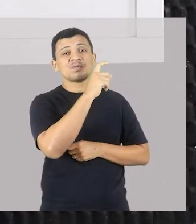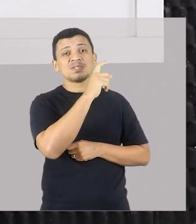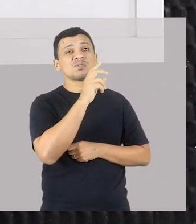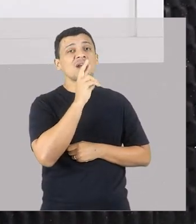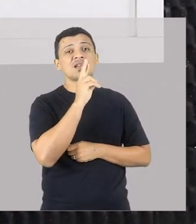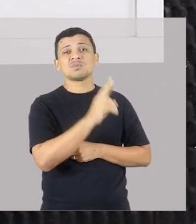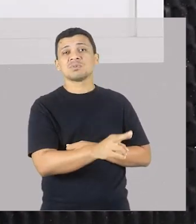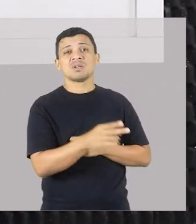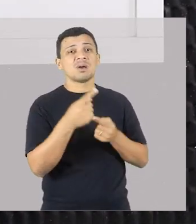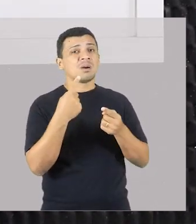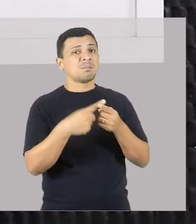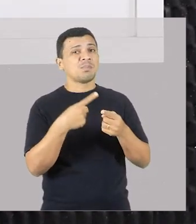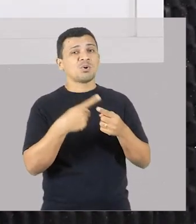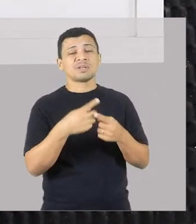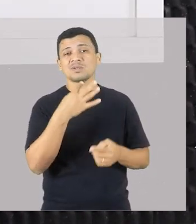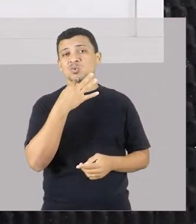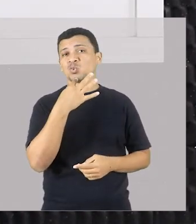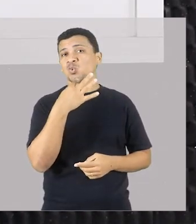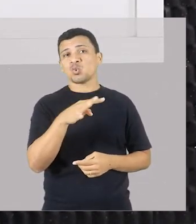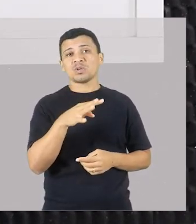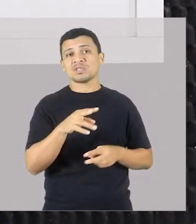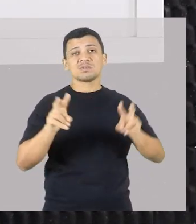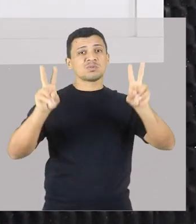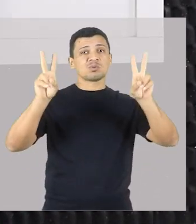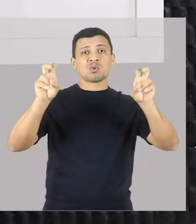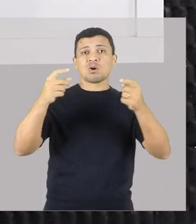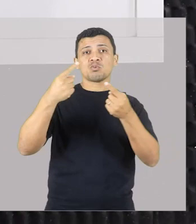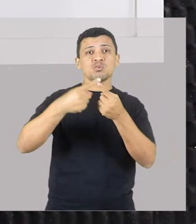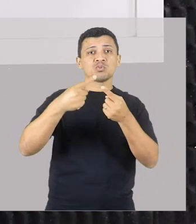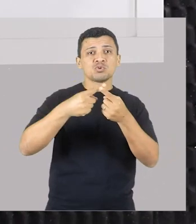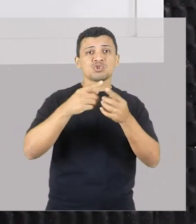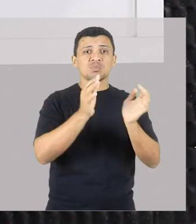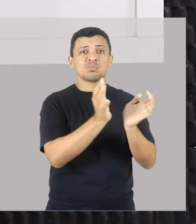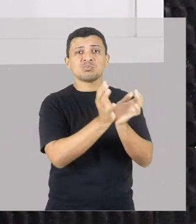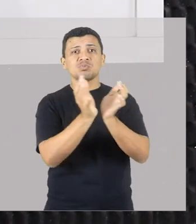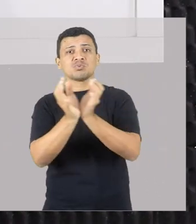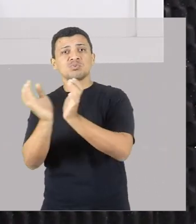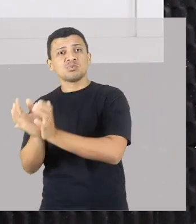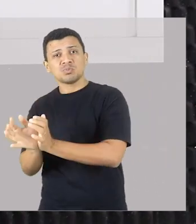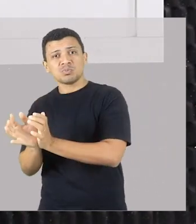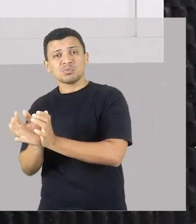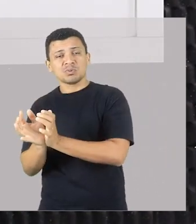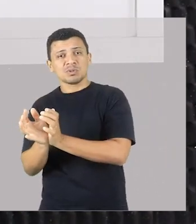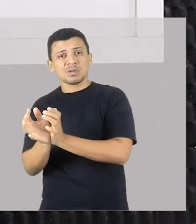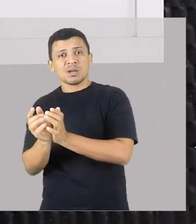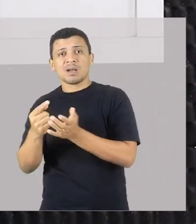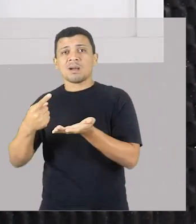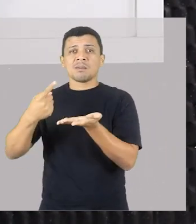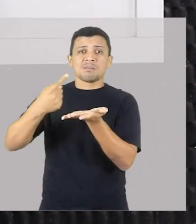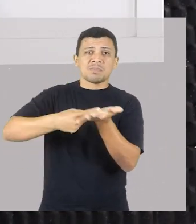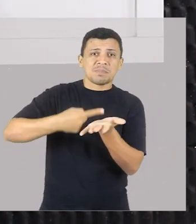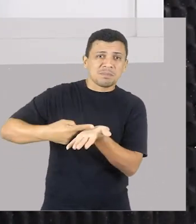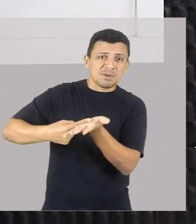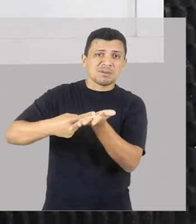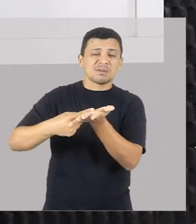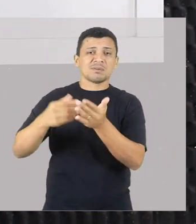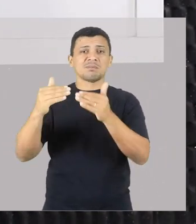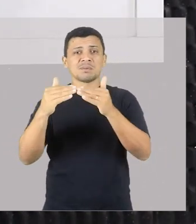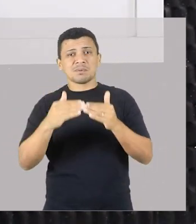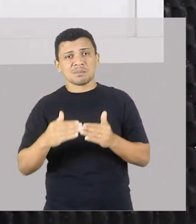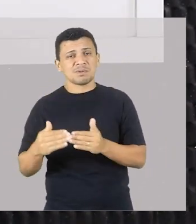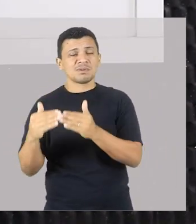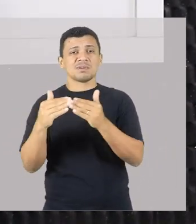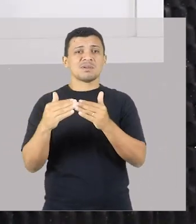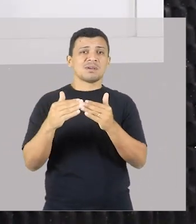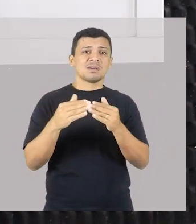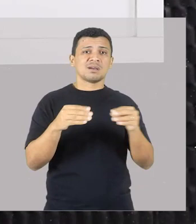ele não reconhece quando é um problema que envolve permutação, quando envolve arranjo, quando é simplesmente o princípio fundamental da contagem,